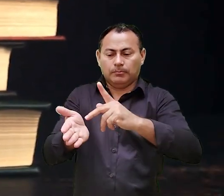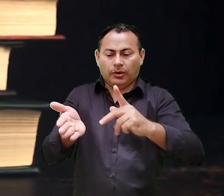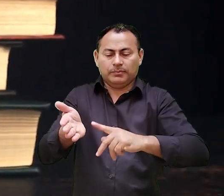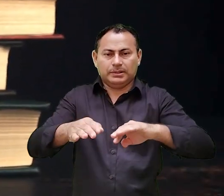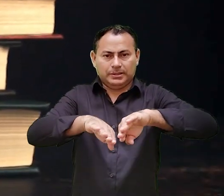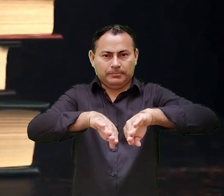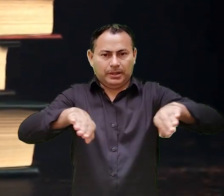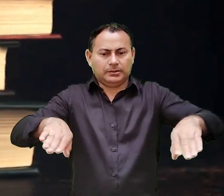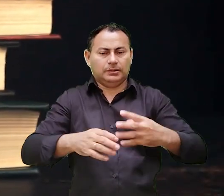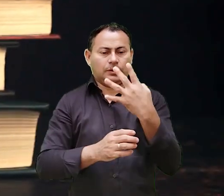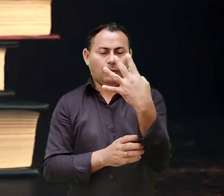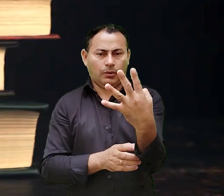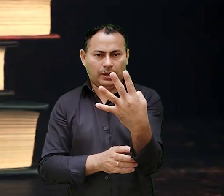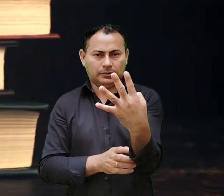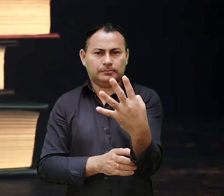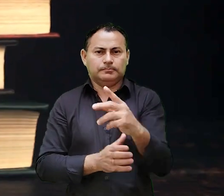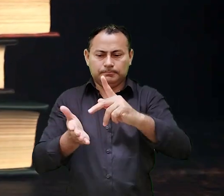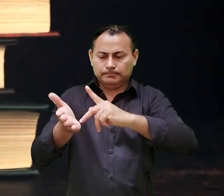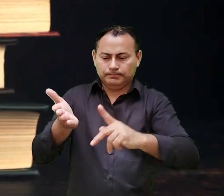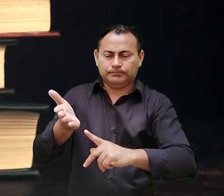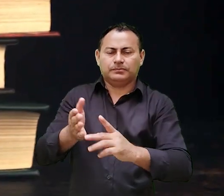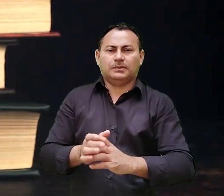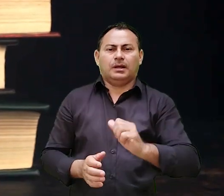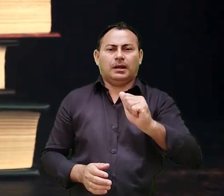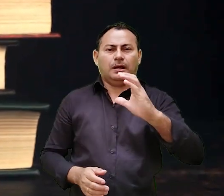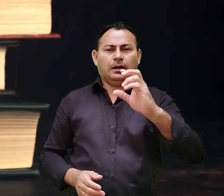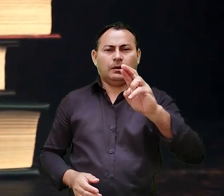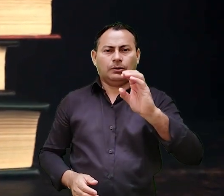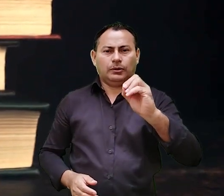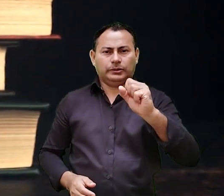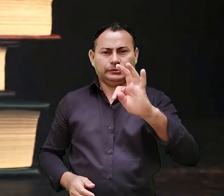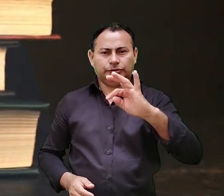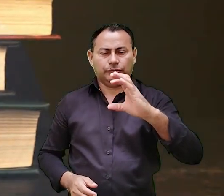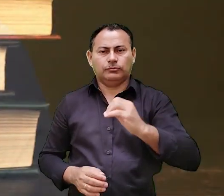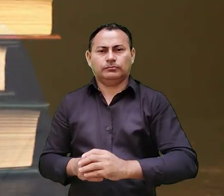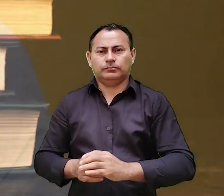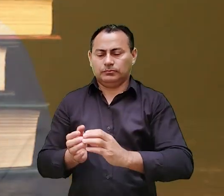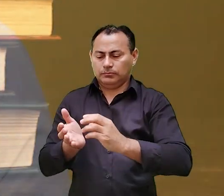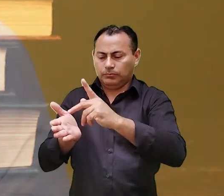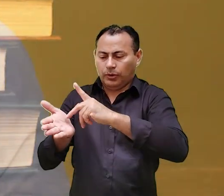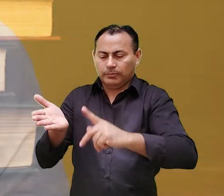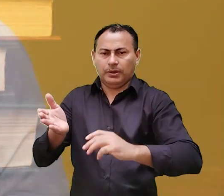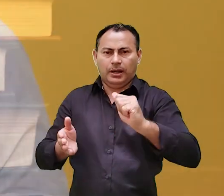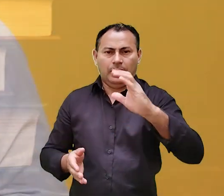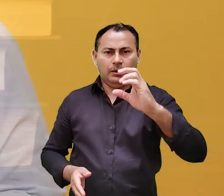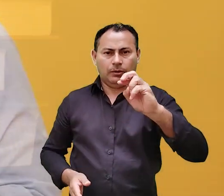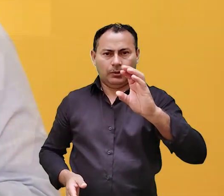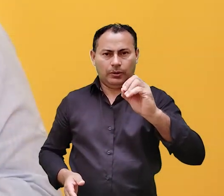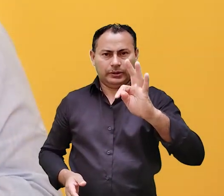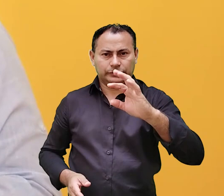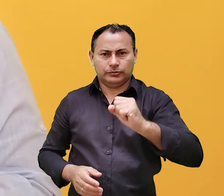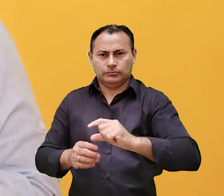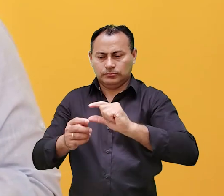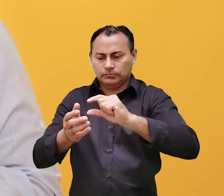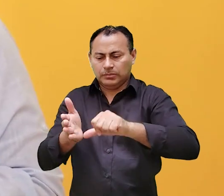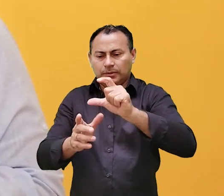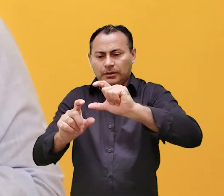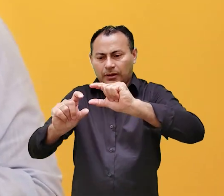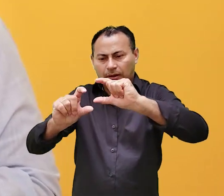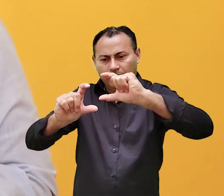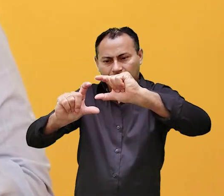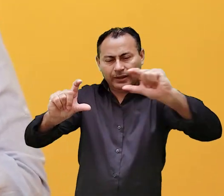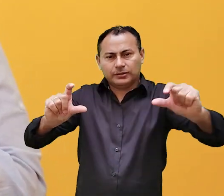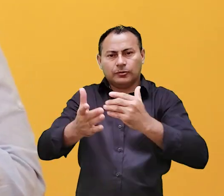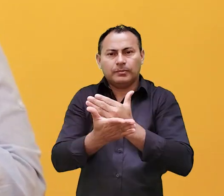capítulo é um poema separado e 4 deles são poemas acrósticos. Um poema acróstico é aquele cujo primeiro verso começa,